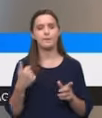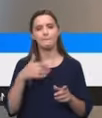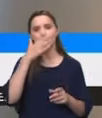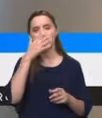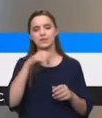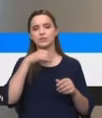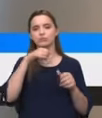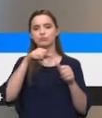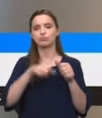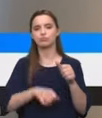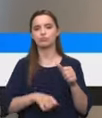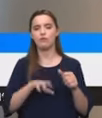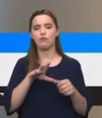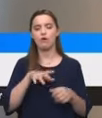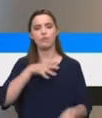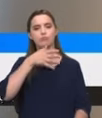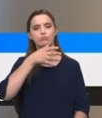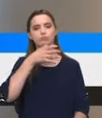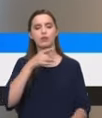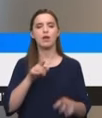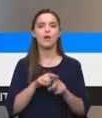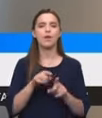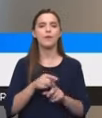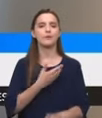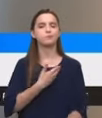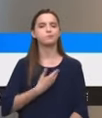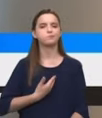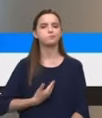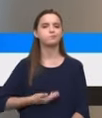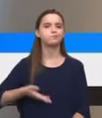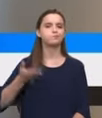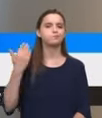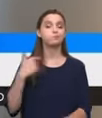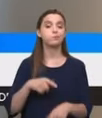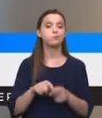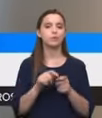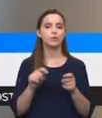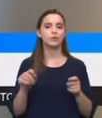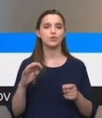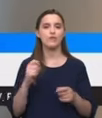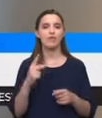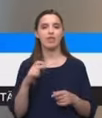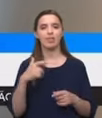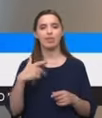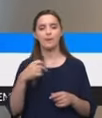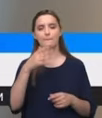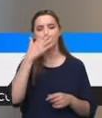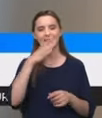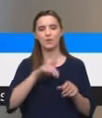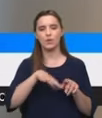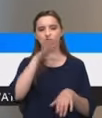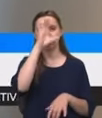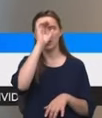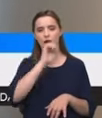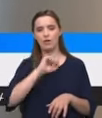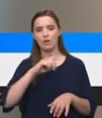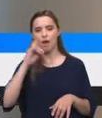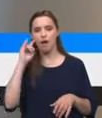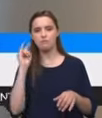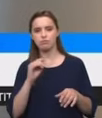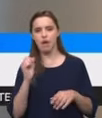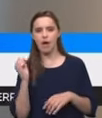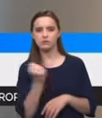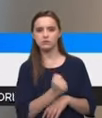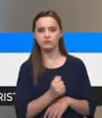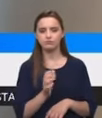à antiga ou de um discurso à soviética perante um golpe de Estado, mas sim de um discurso que refere e que